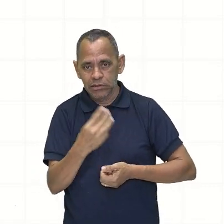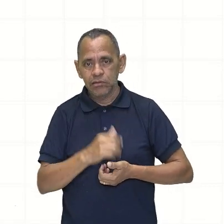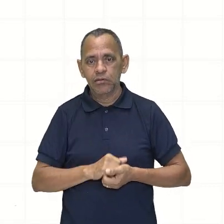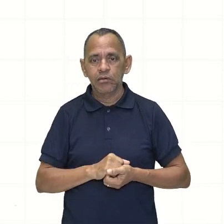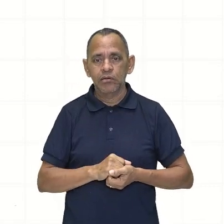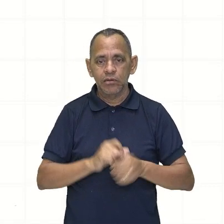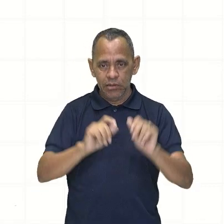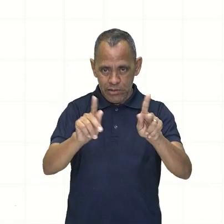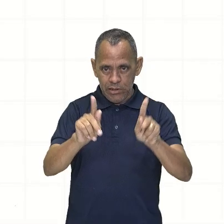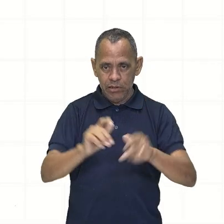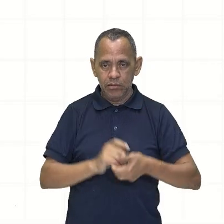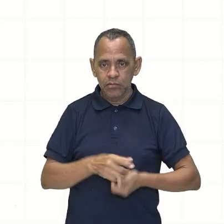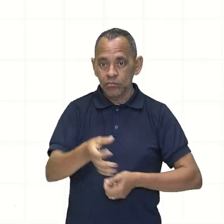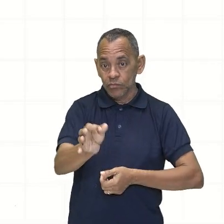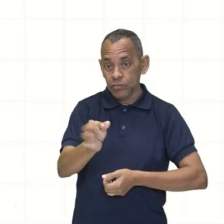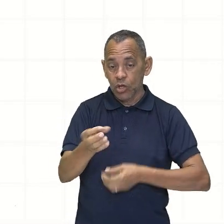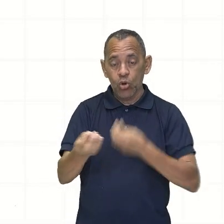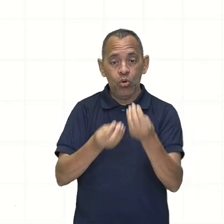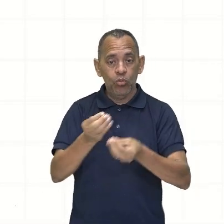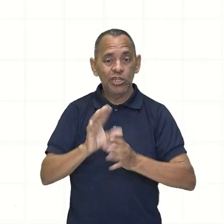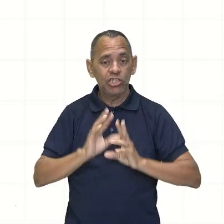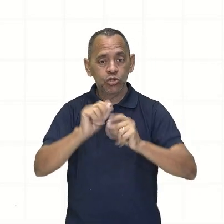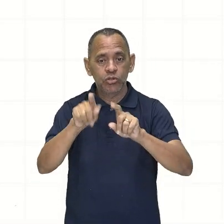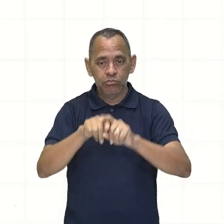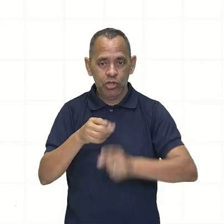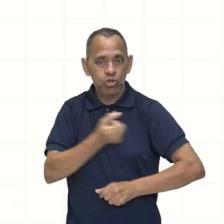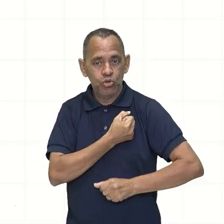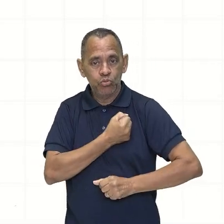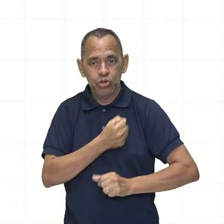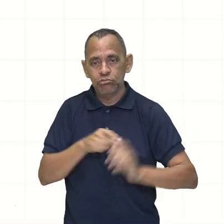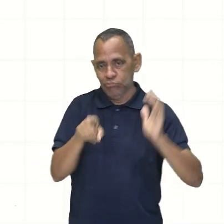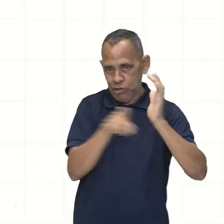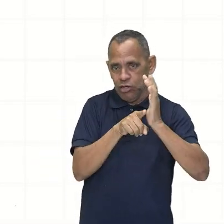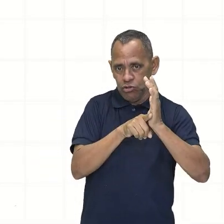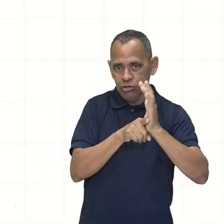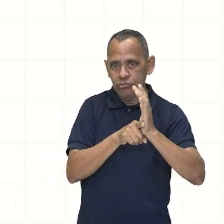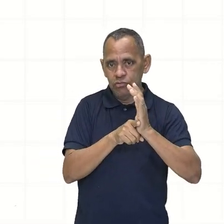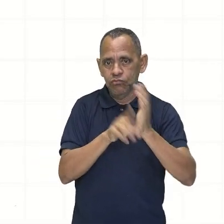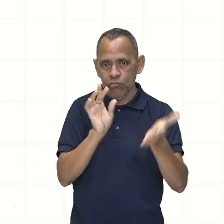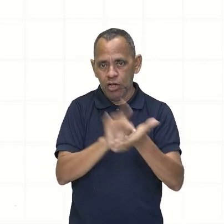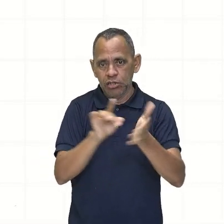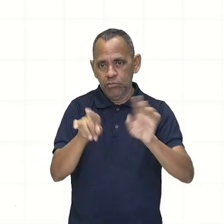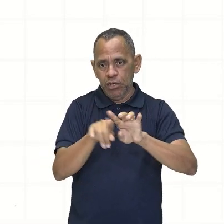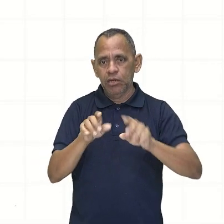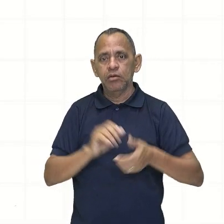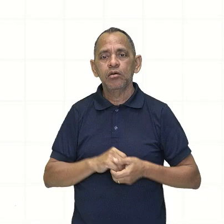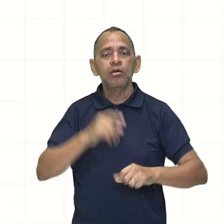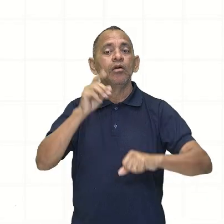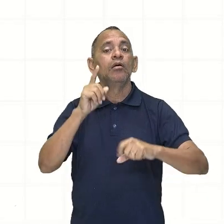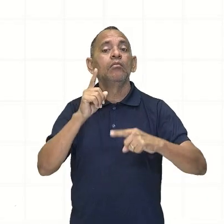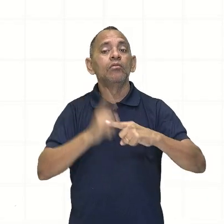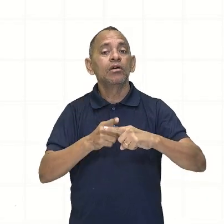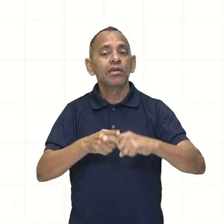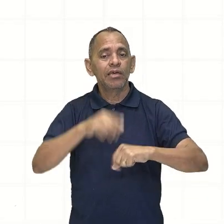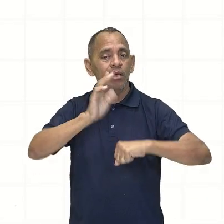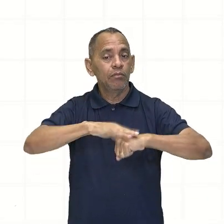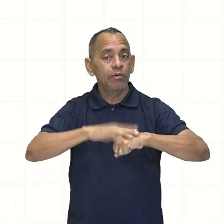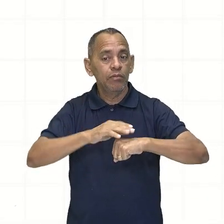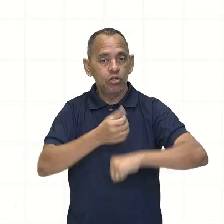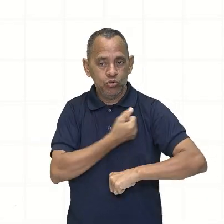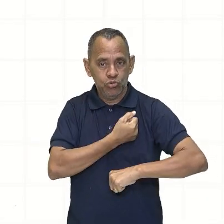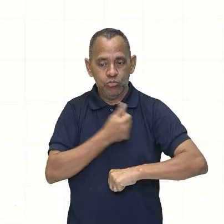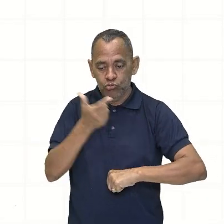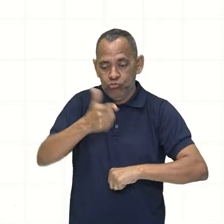133. Como todos os números, né, são negativos, logicamente, porque é o mesmo número repetido,